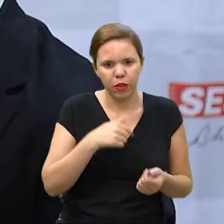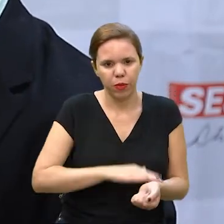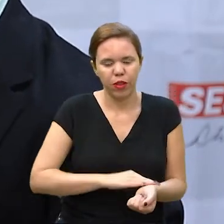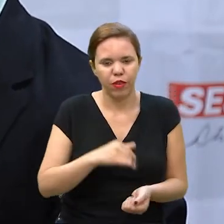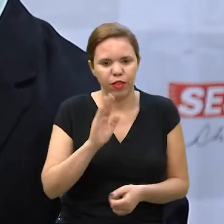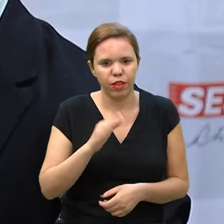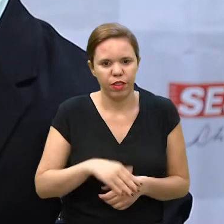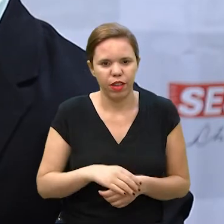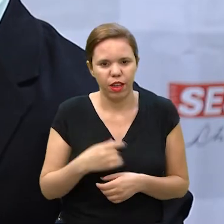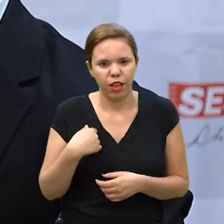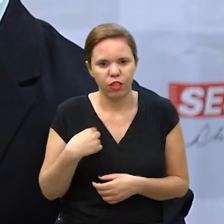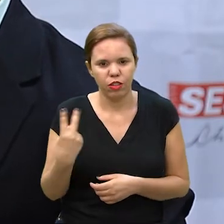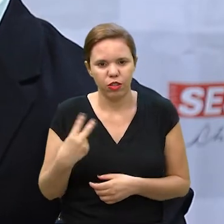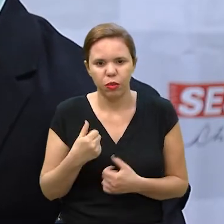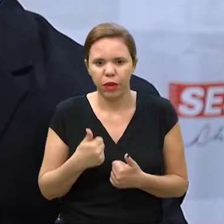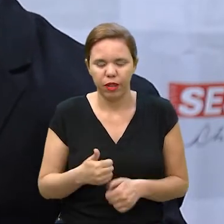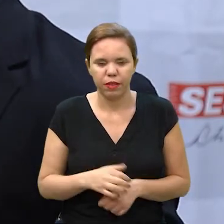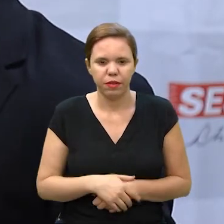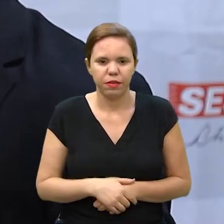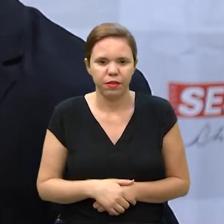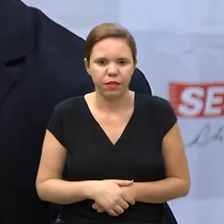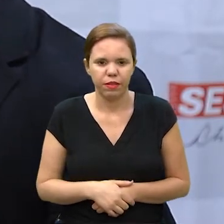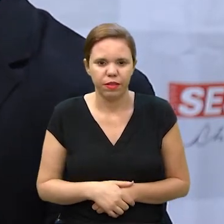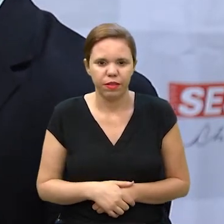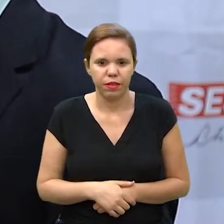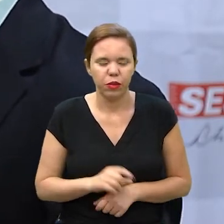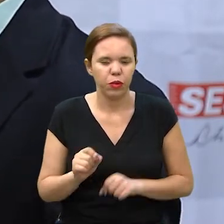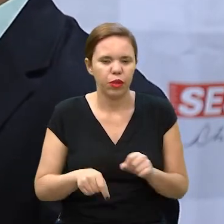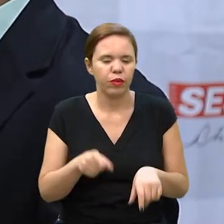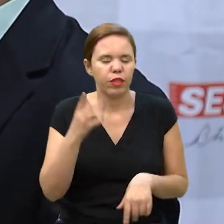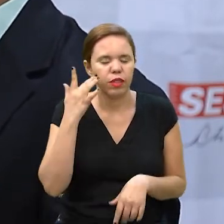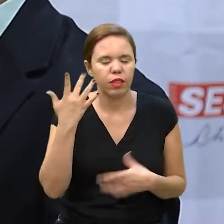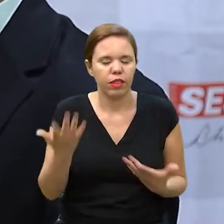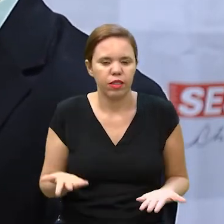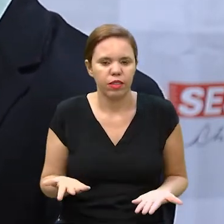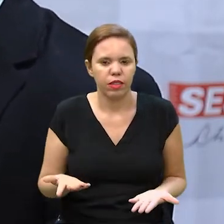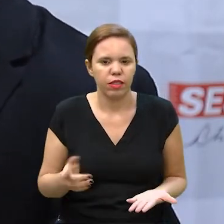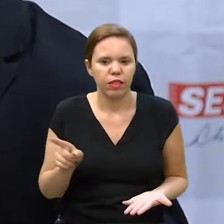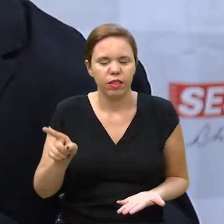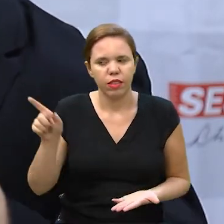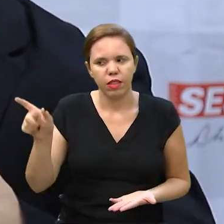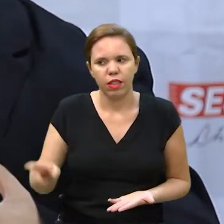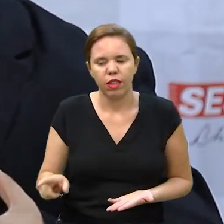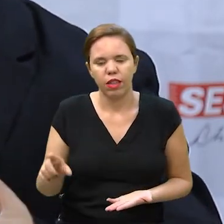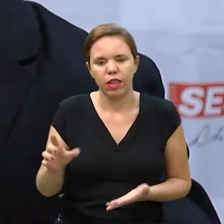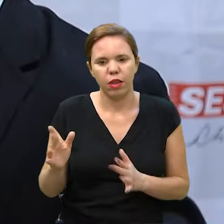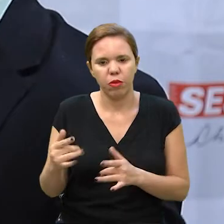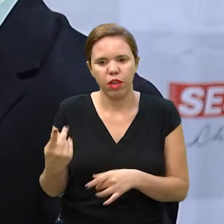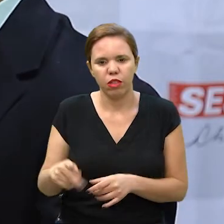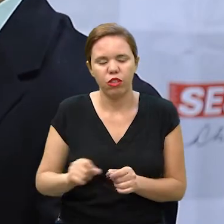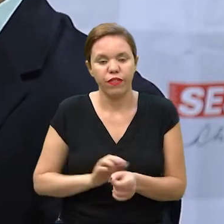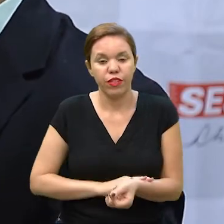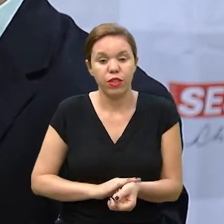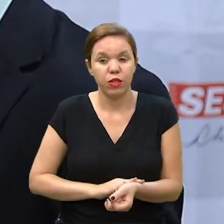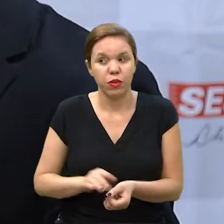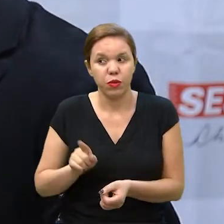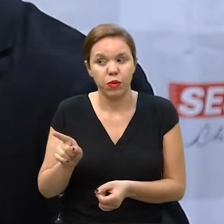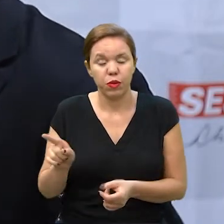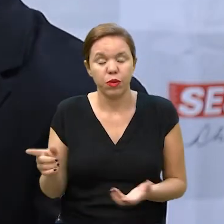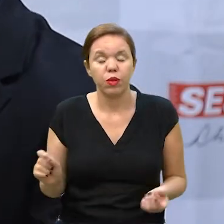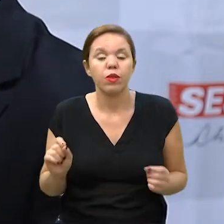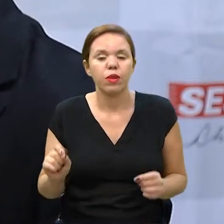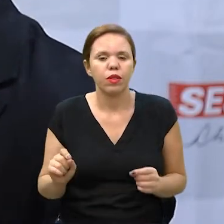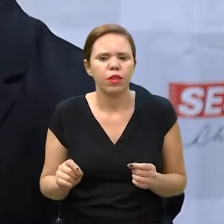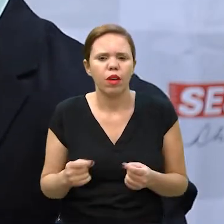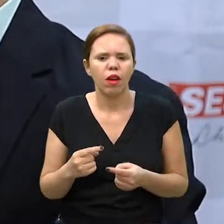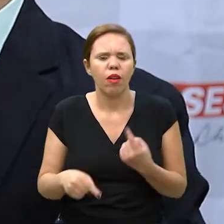nervoso, mas acho que na medida do possível estamos bem. E aí, o que, que você acha que ela tá, o nervoso tá fazendo com que ela